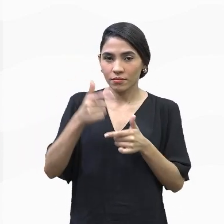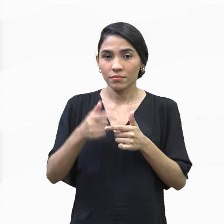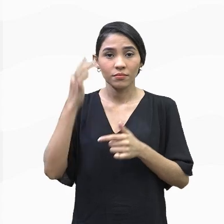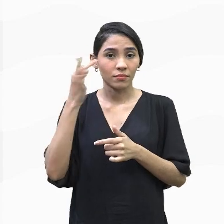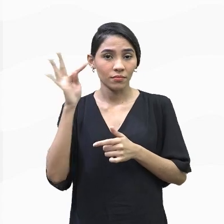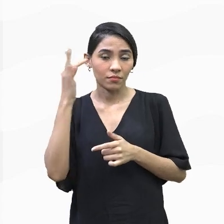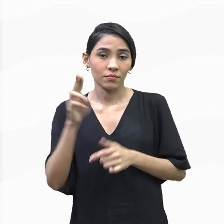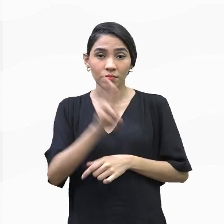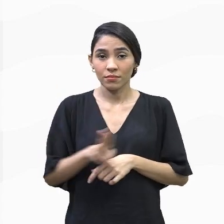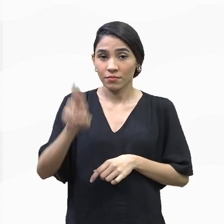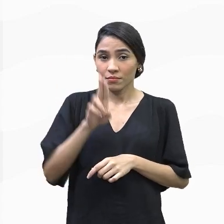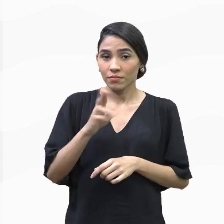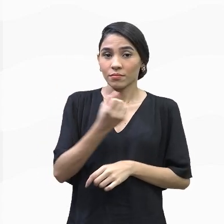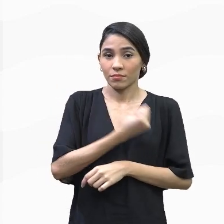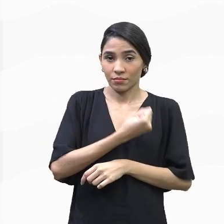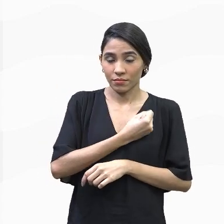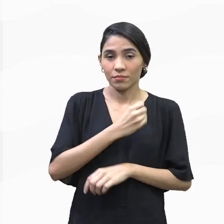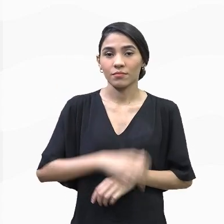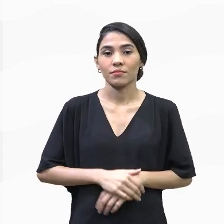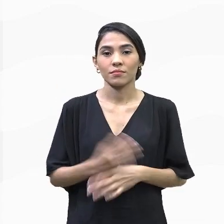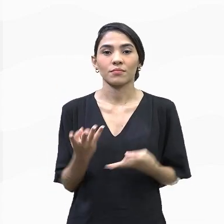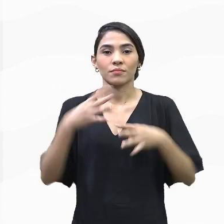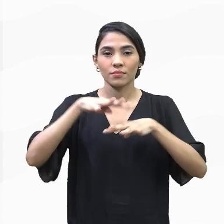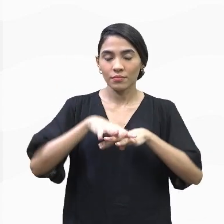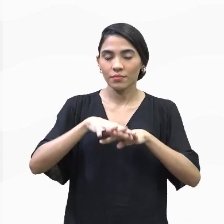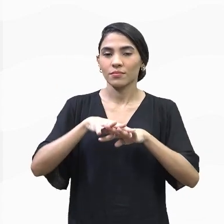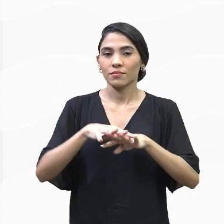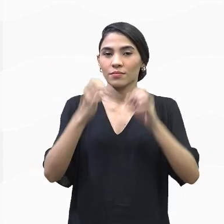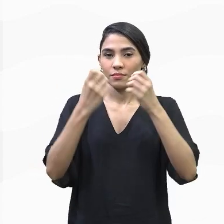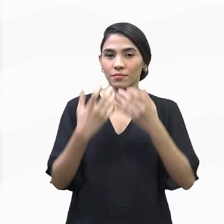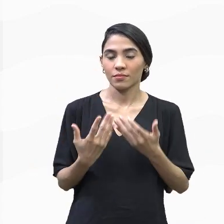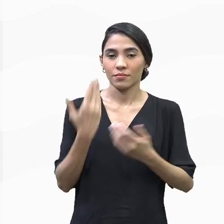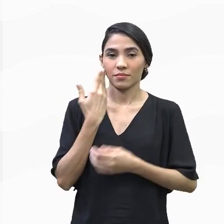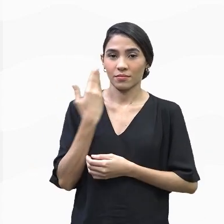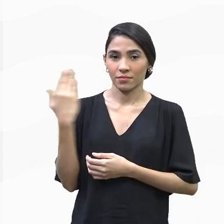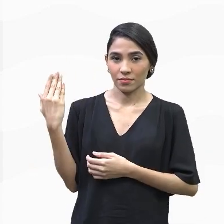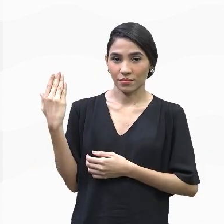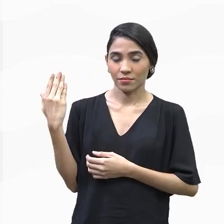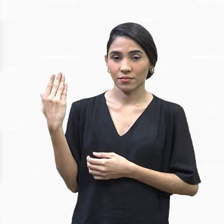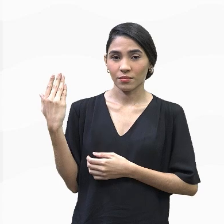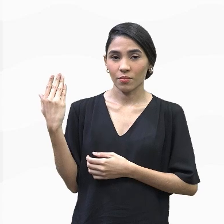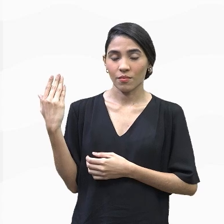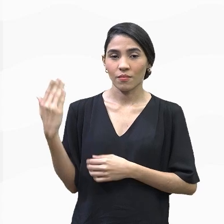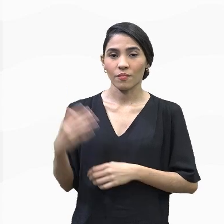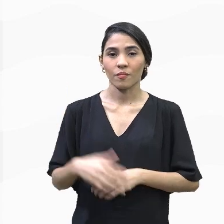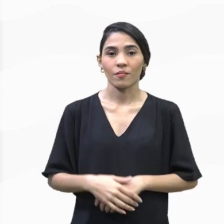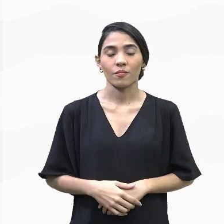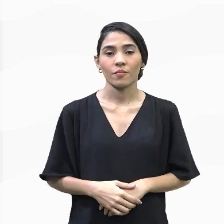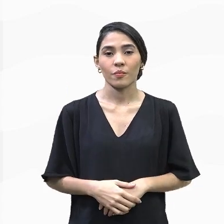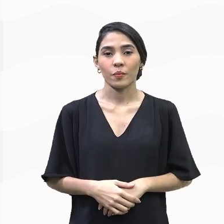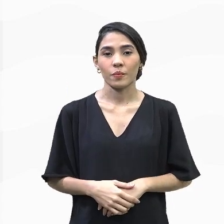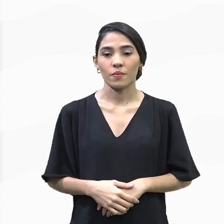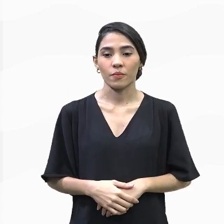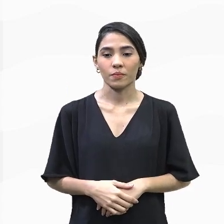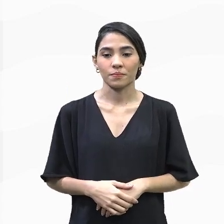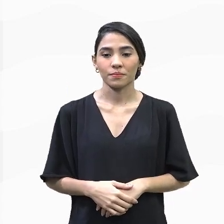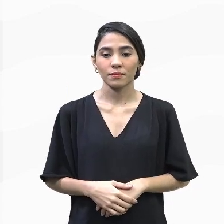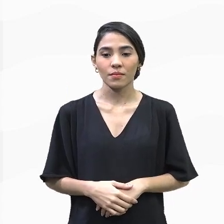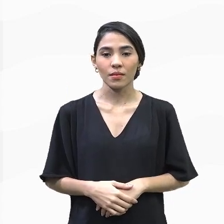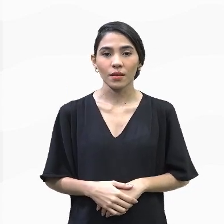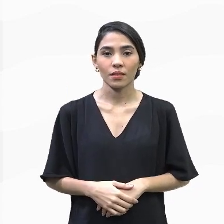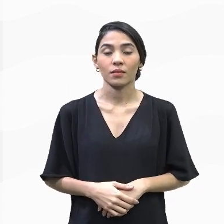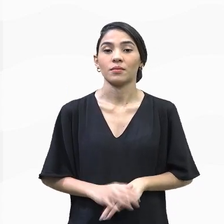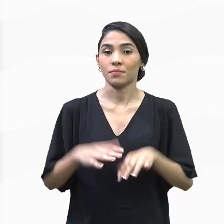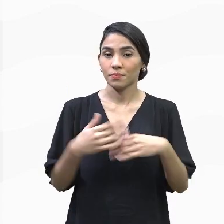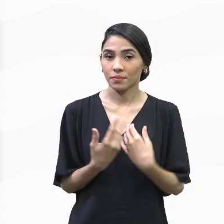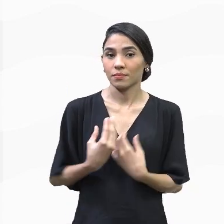de números. A matemática, como bem está aqui explícito nesse pequeno texto, né,